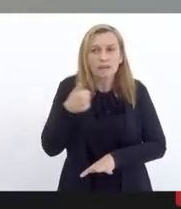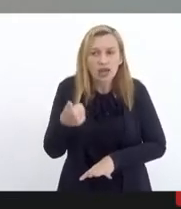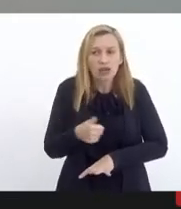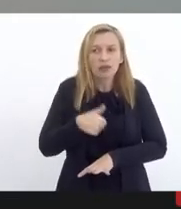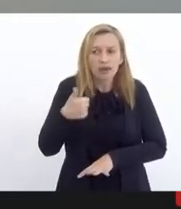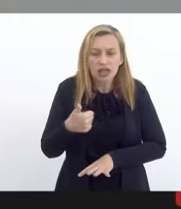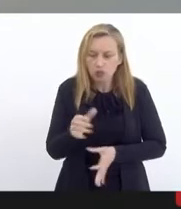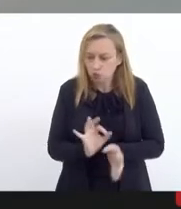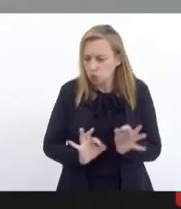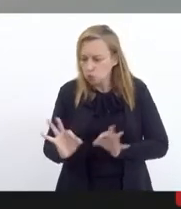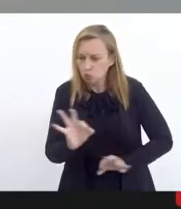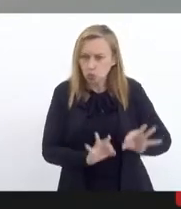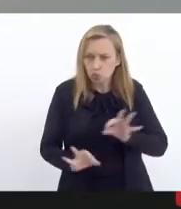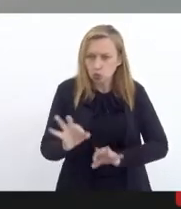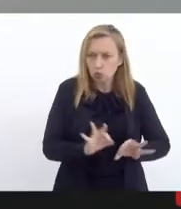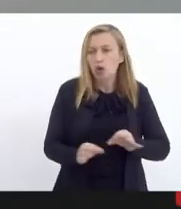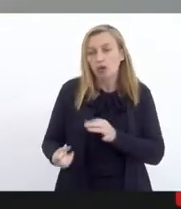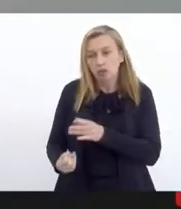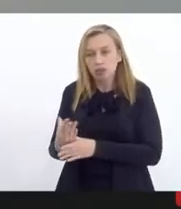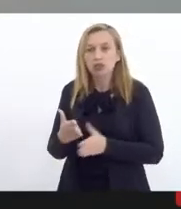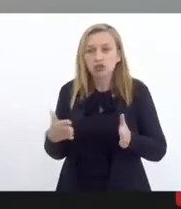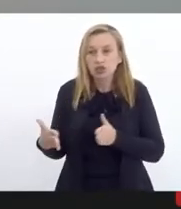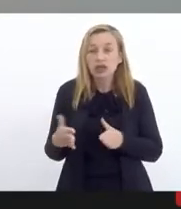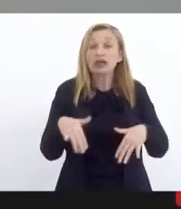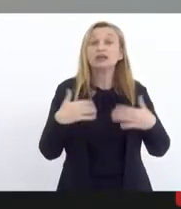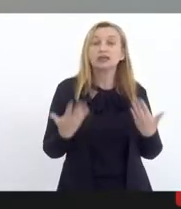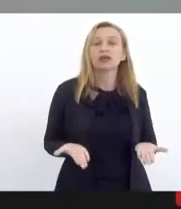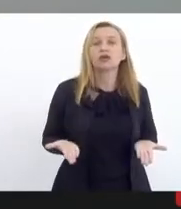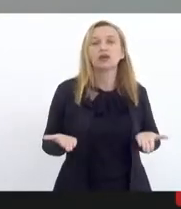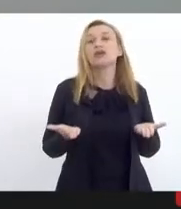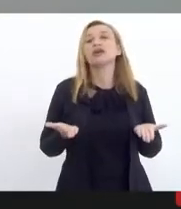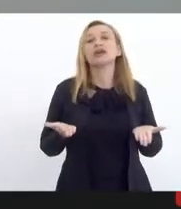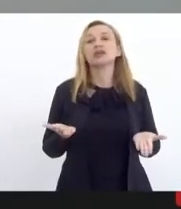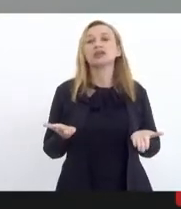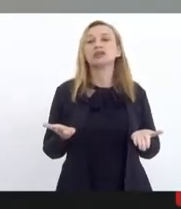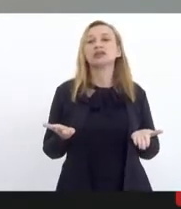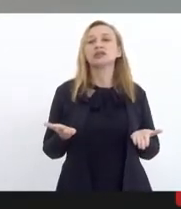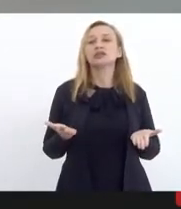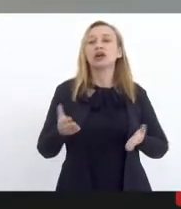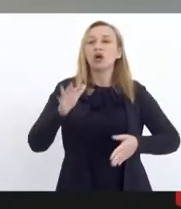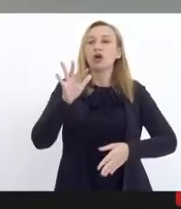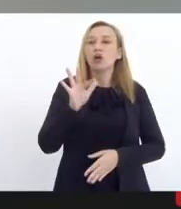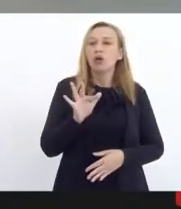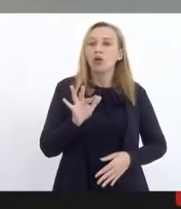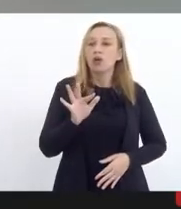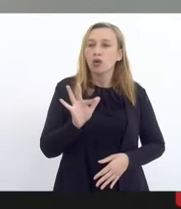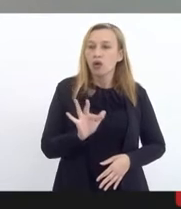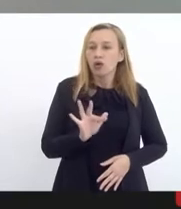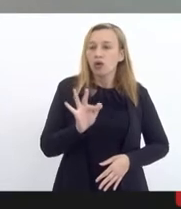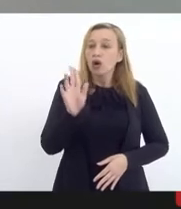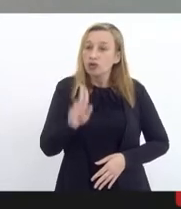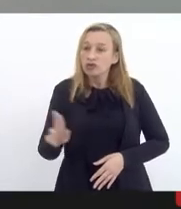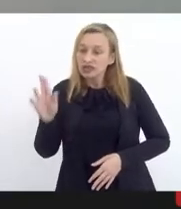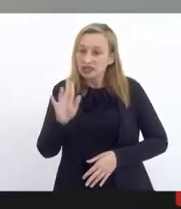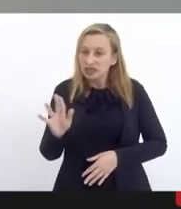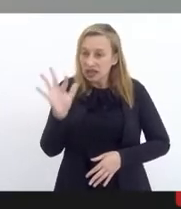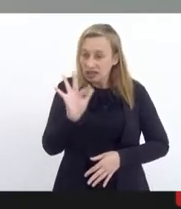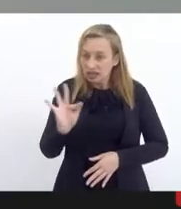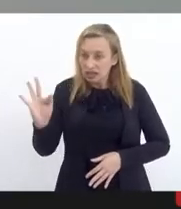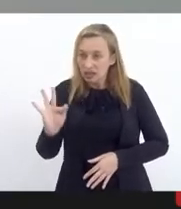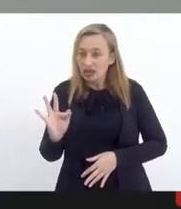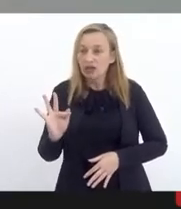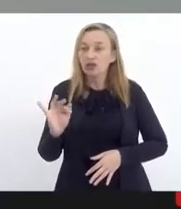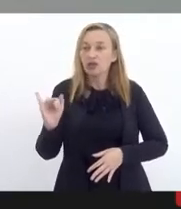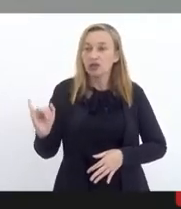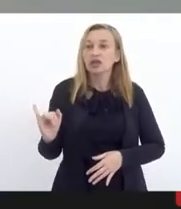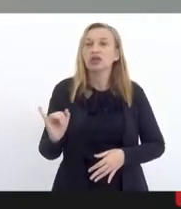sua organização produtiva. Então, quer dizer, a UENF, nesse aspecto, é estratégico, né? Tanto é que nós